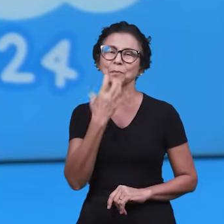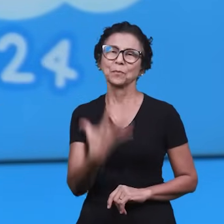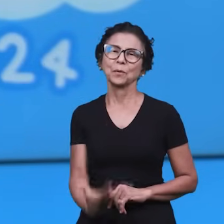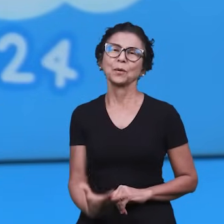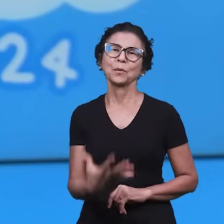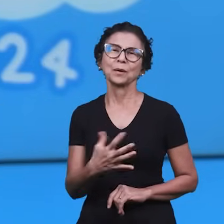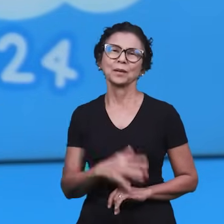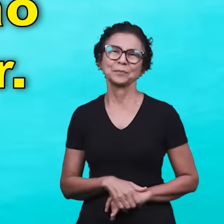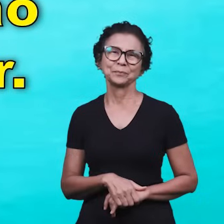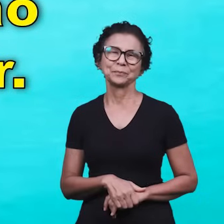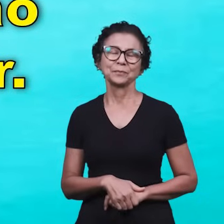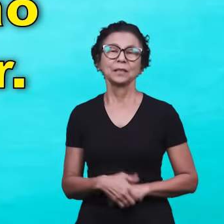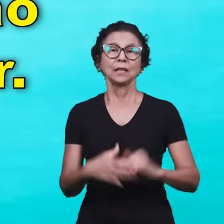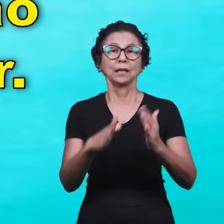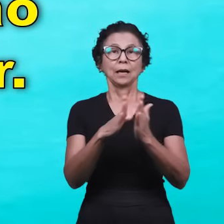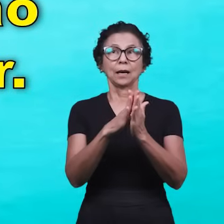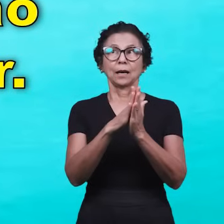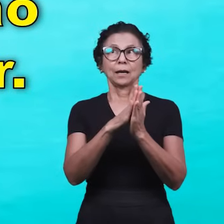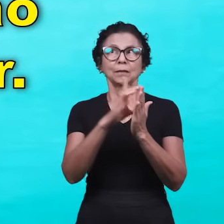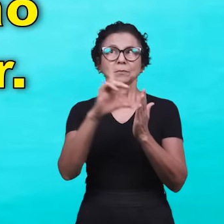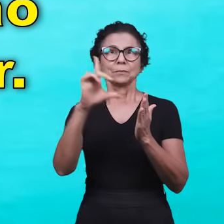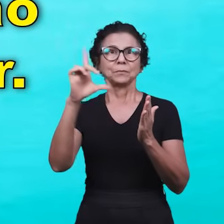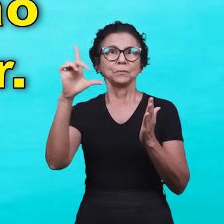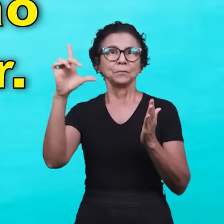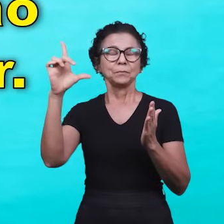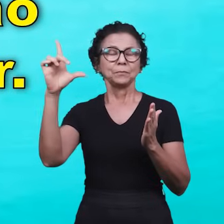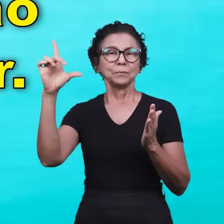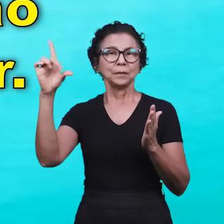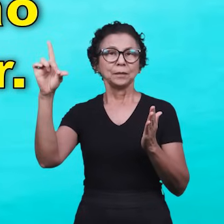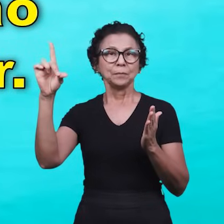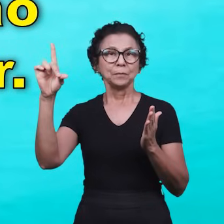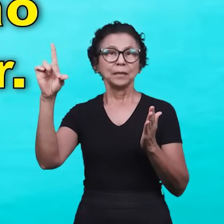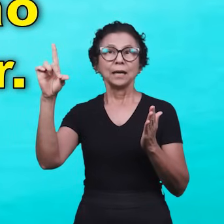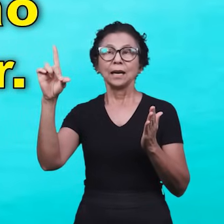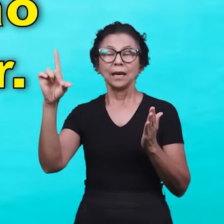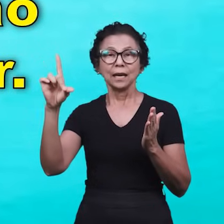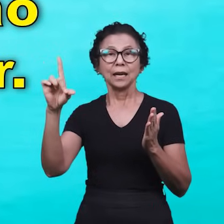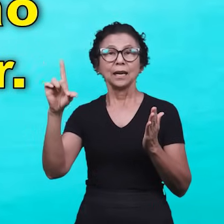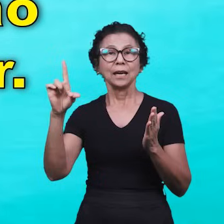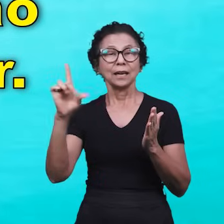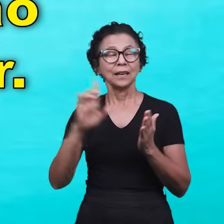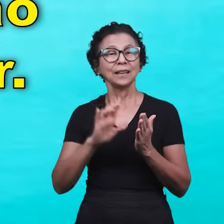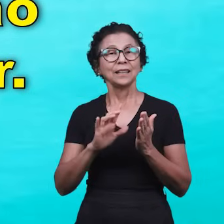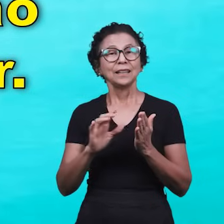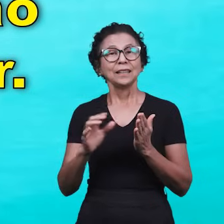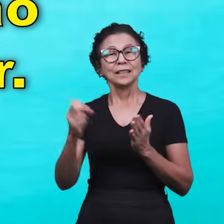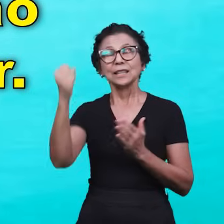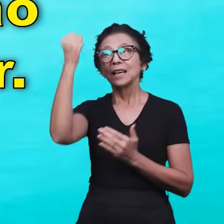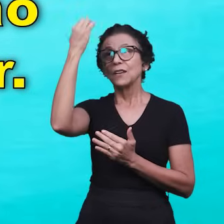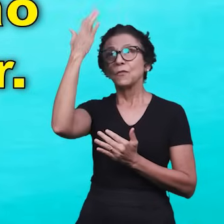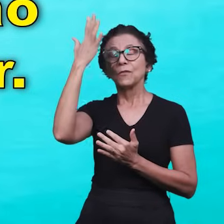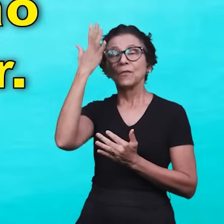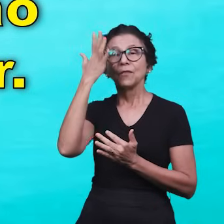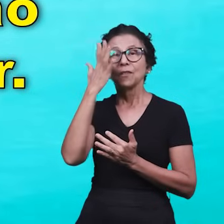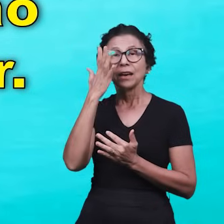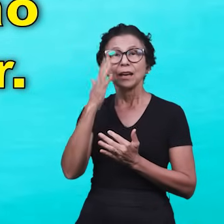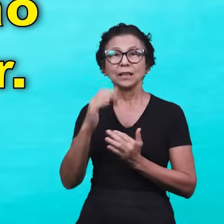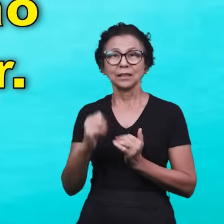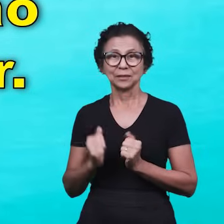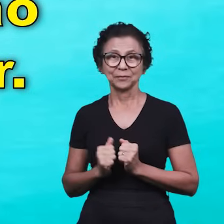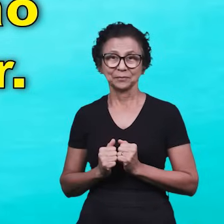essa insegurança. A palavra de Deus é a luz que ilumina, que clareia o nosso